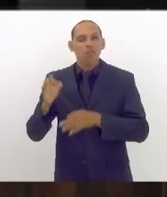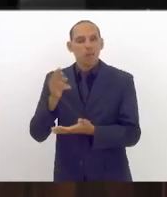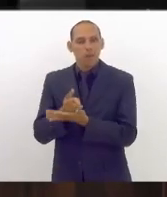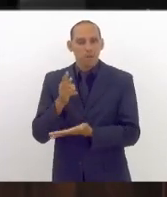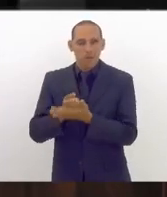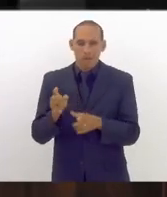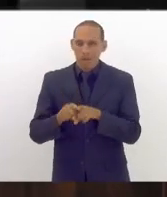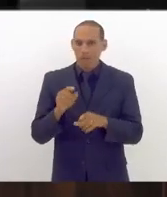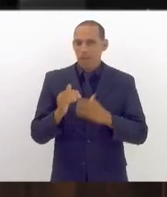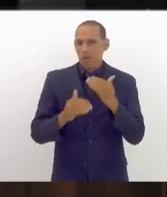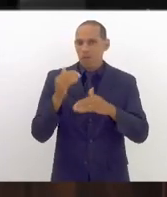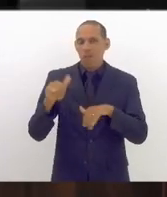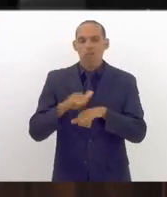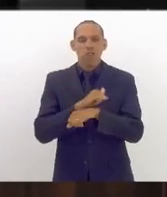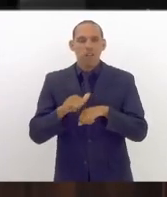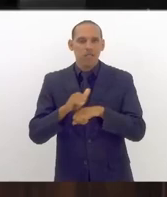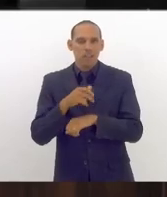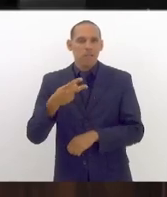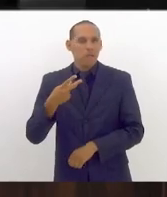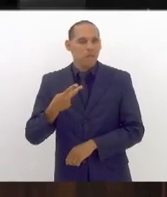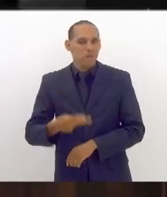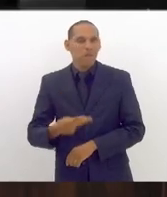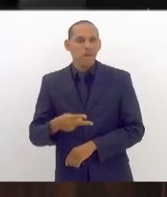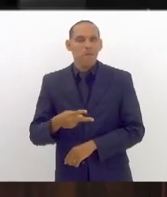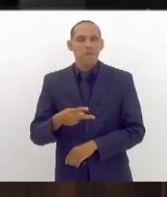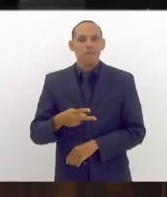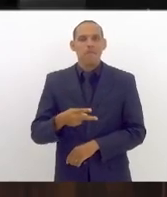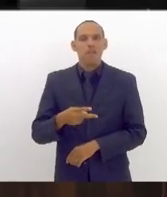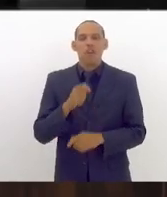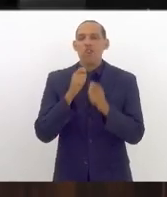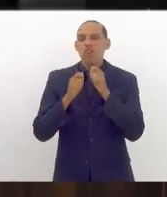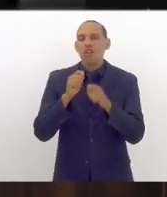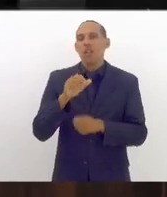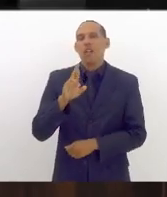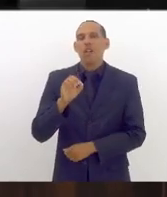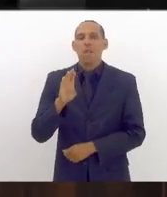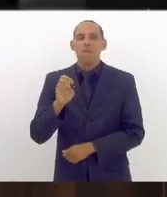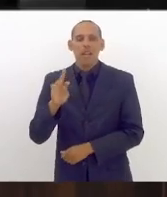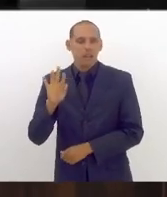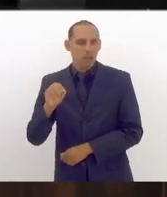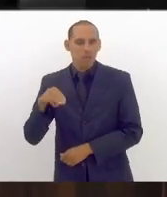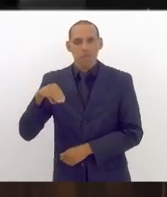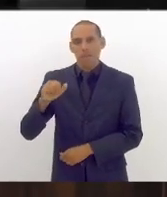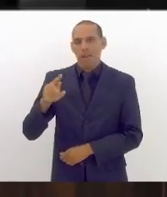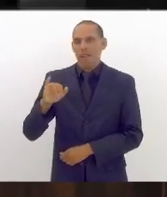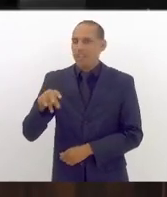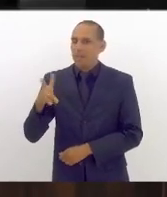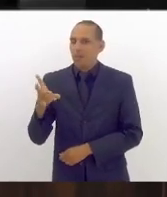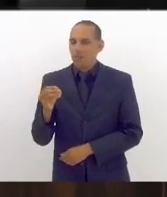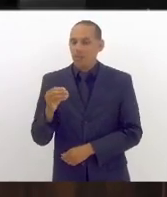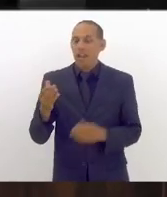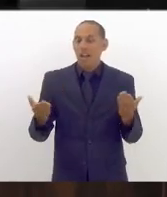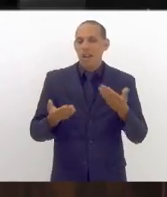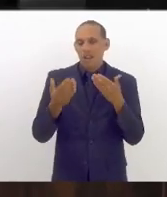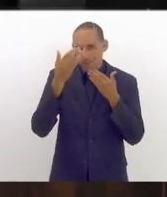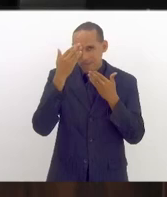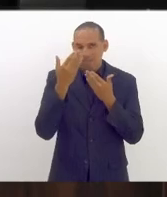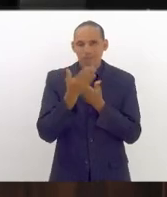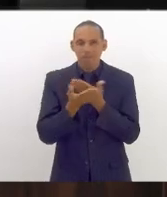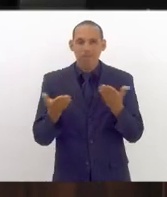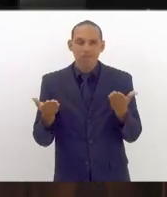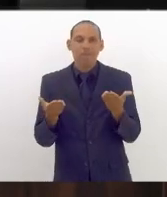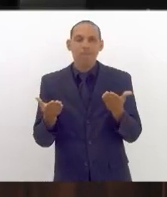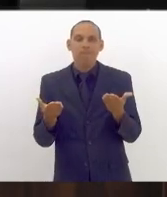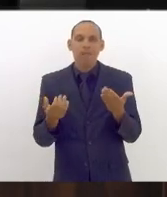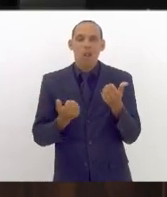estratégias do Estado do Rio de Janeiro Jornalista Roberto Marinho e nessa oportunidade agradeço aqui colaboração nesse